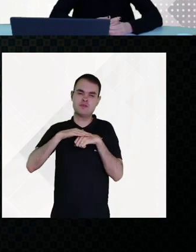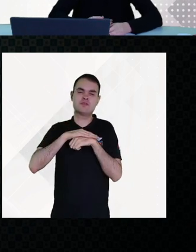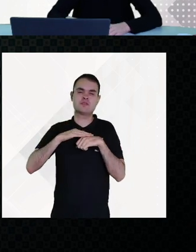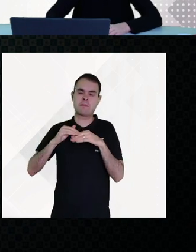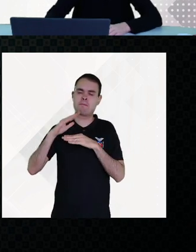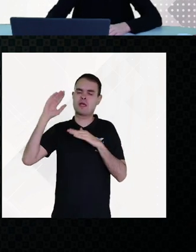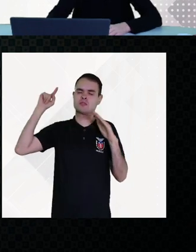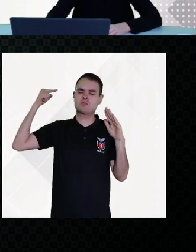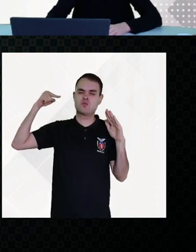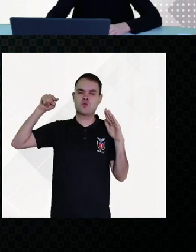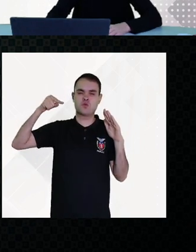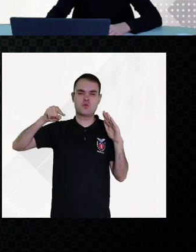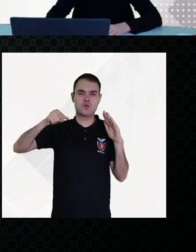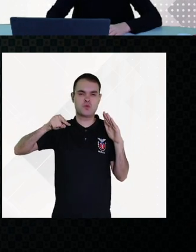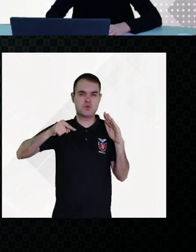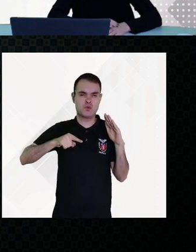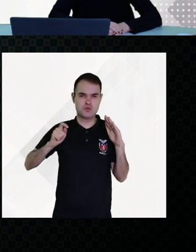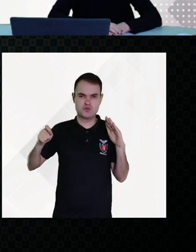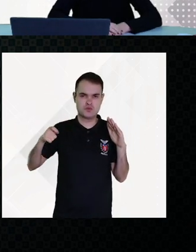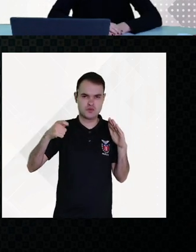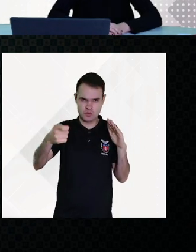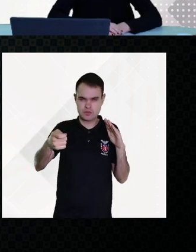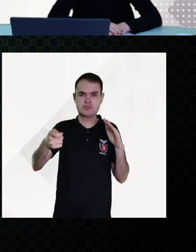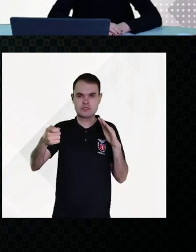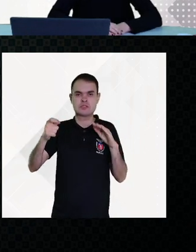mais aprofundada sobre os recursos de TA,